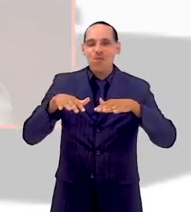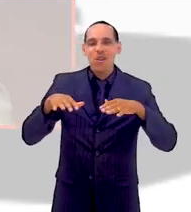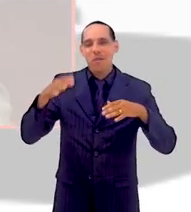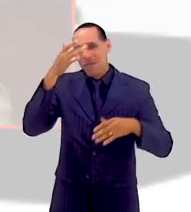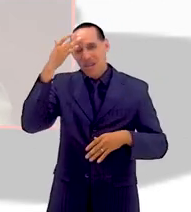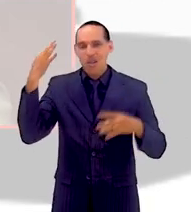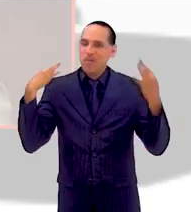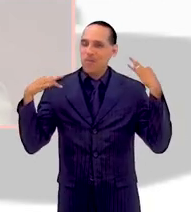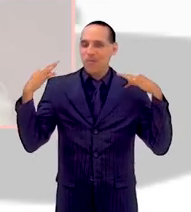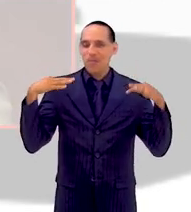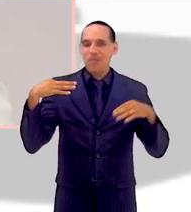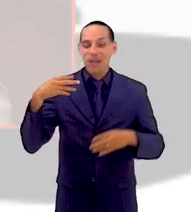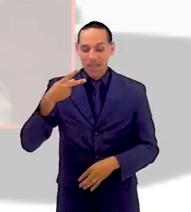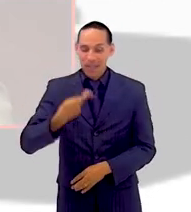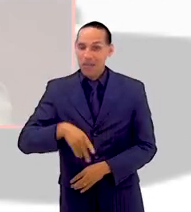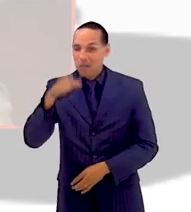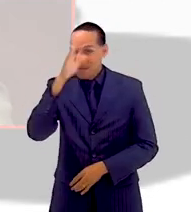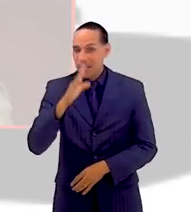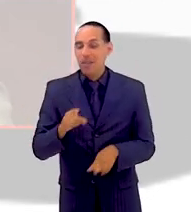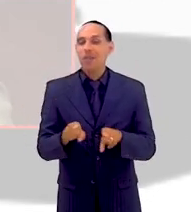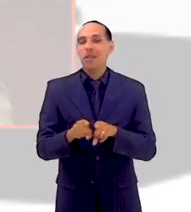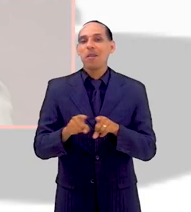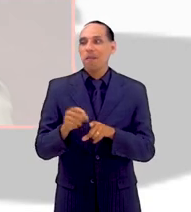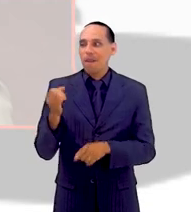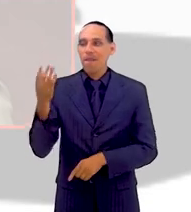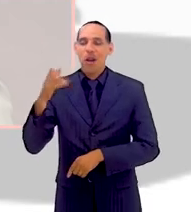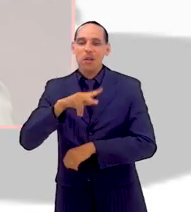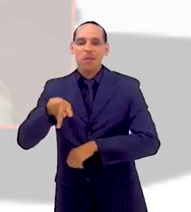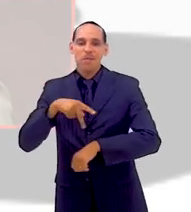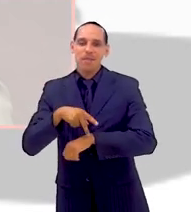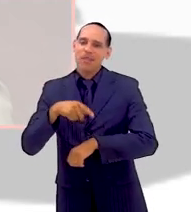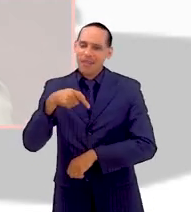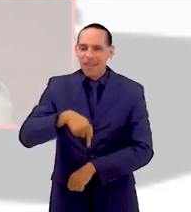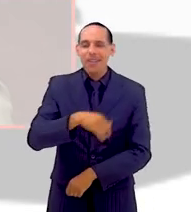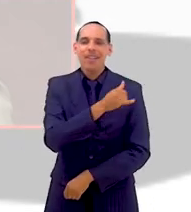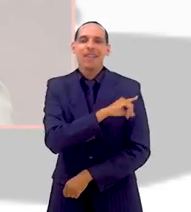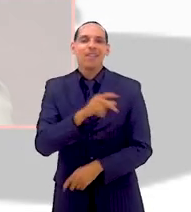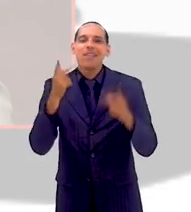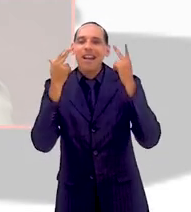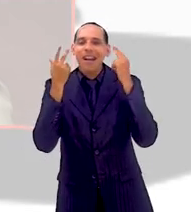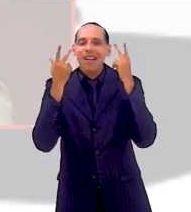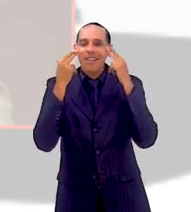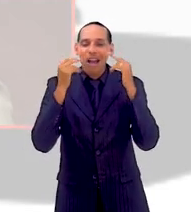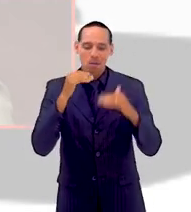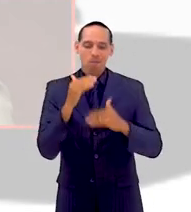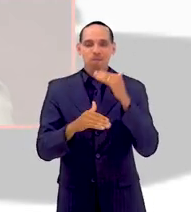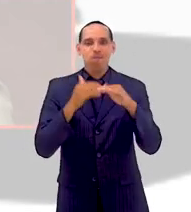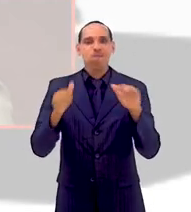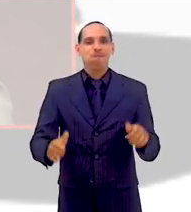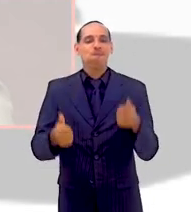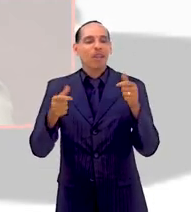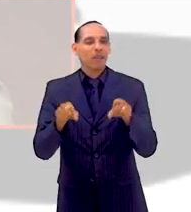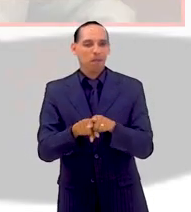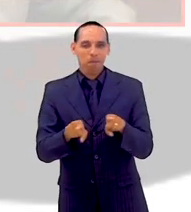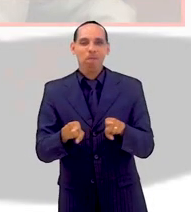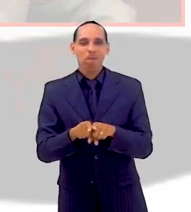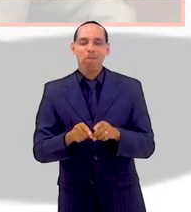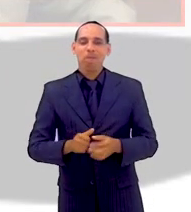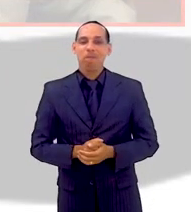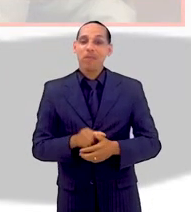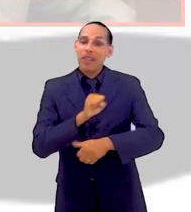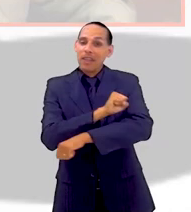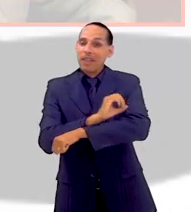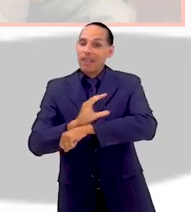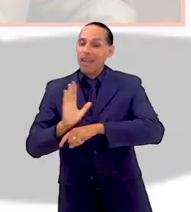Então, essa é uma vocação natural do Rio, e o Rio deve potencializar esse processo, tem se especializado nisso, o Senac